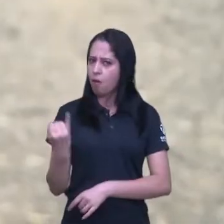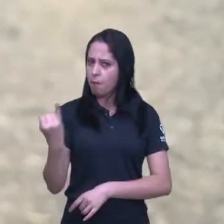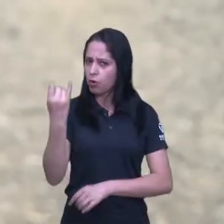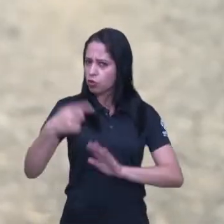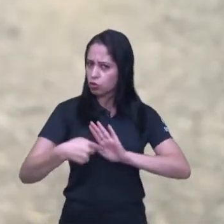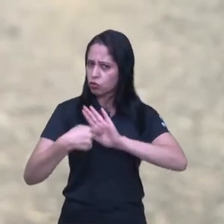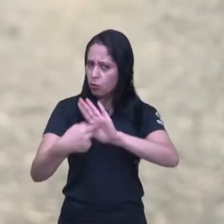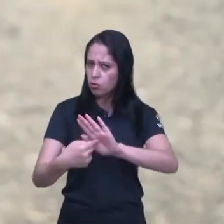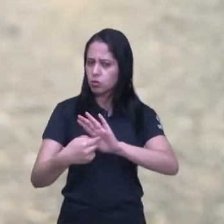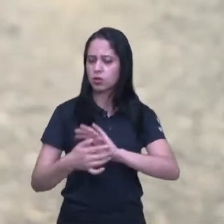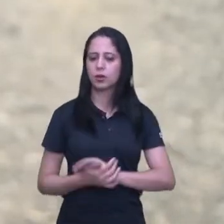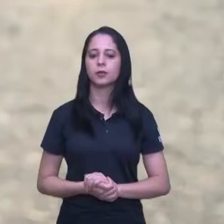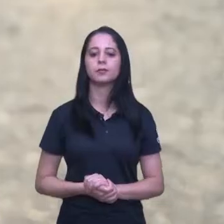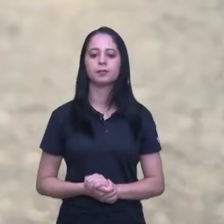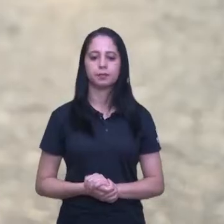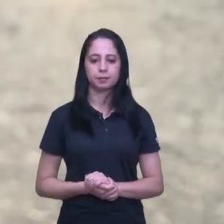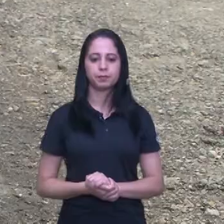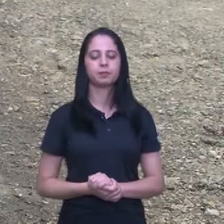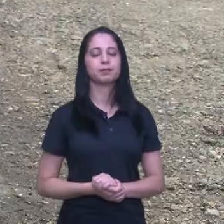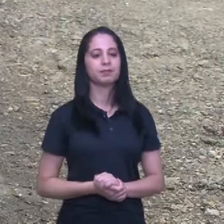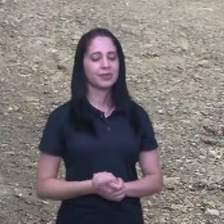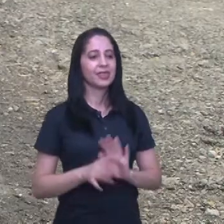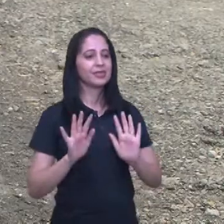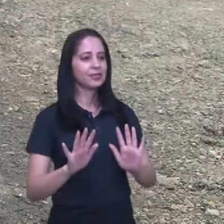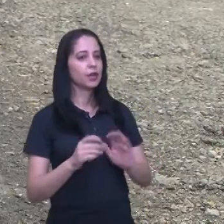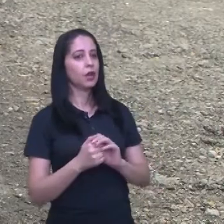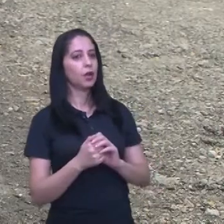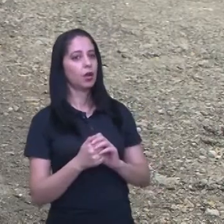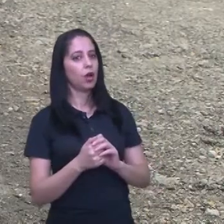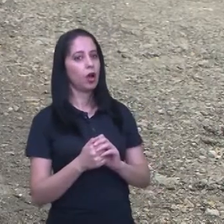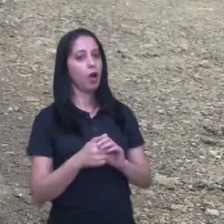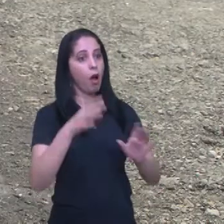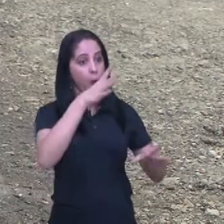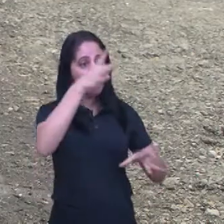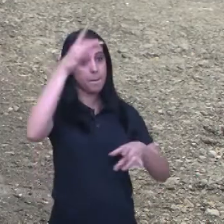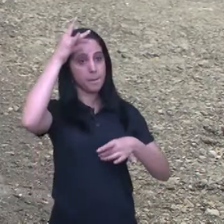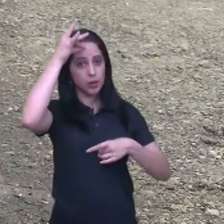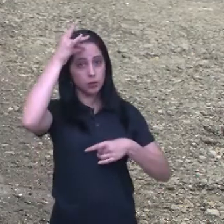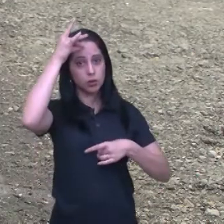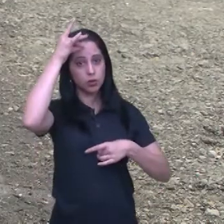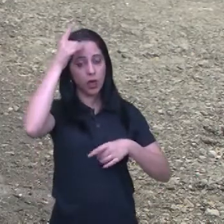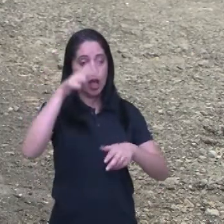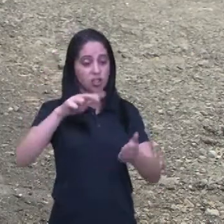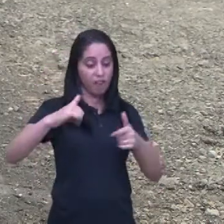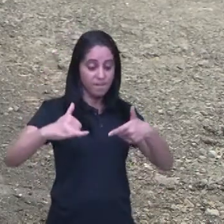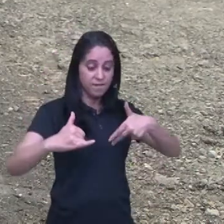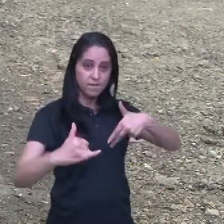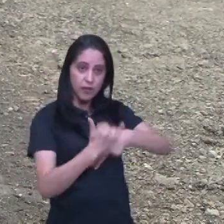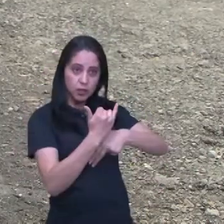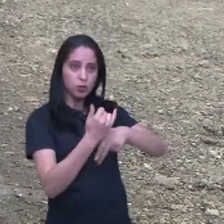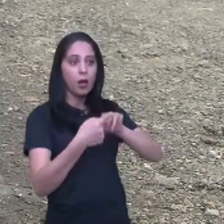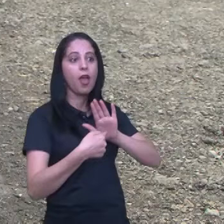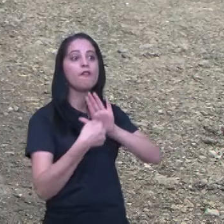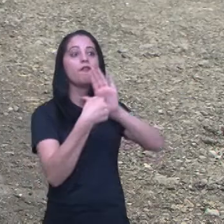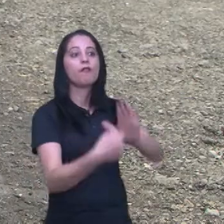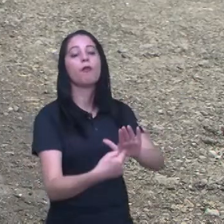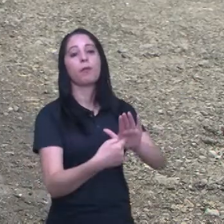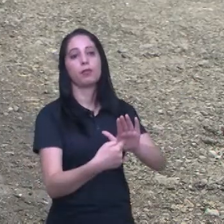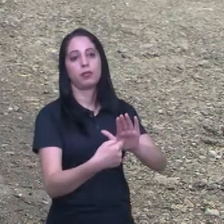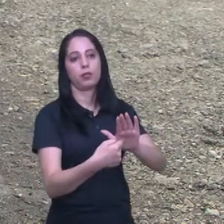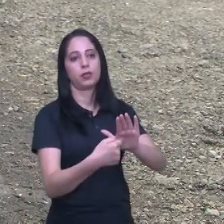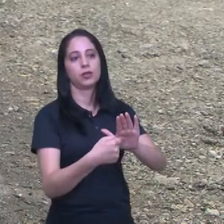concientizar as pessoas sobre o trabalho de resgate a gente Mostra aí para a pessoa tem uma realidade que acontece que é que tá acontecendo